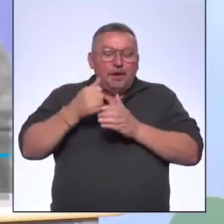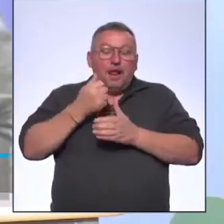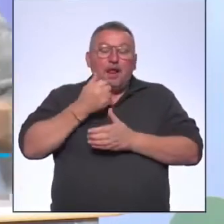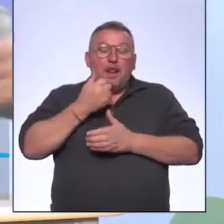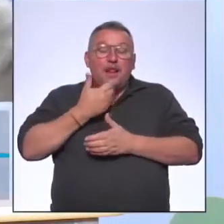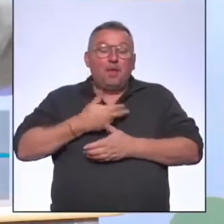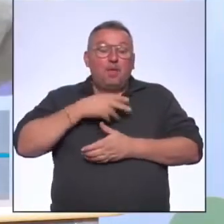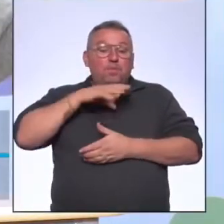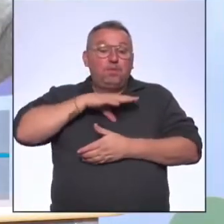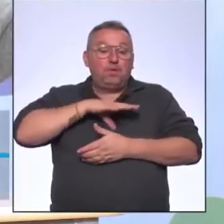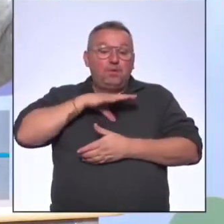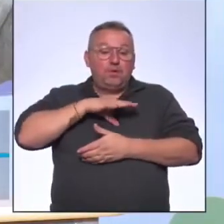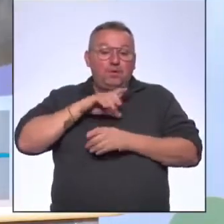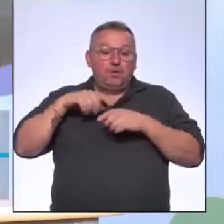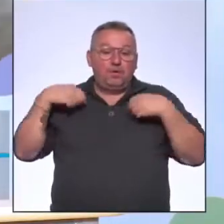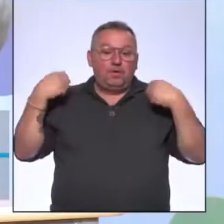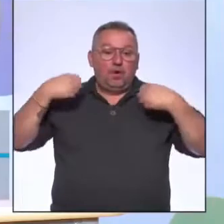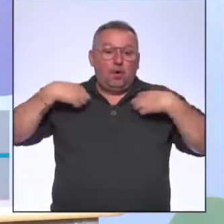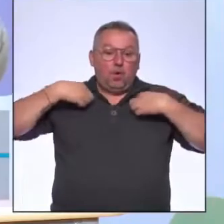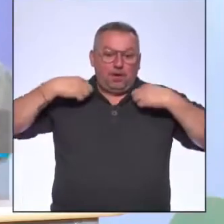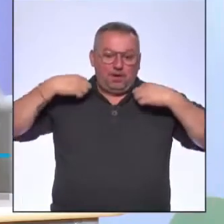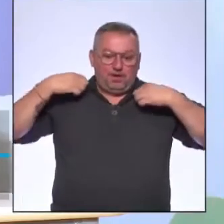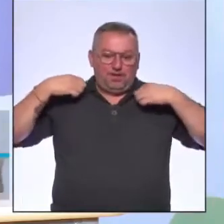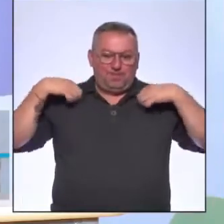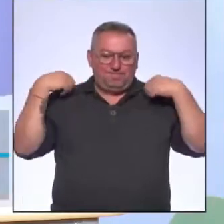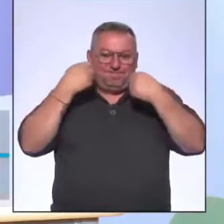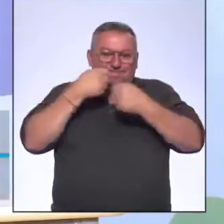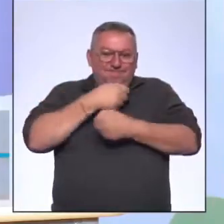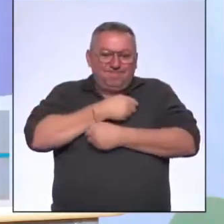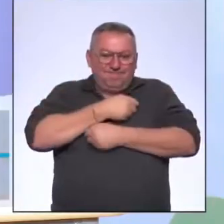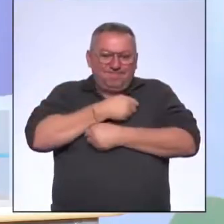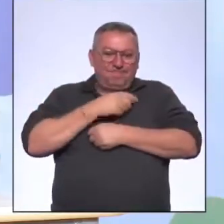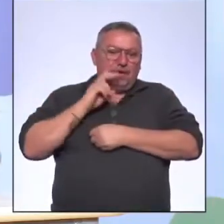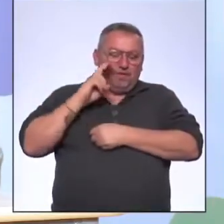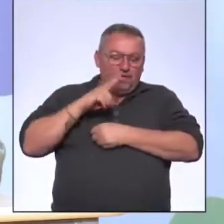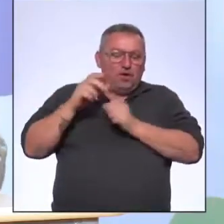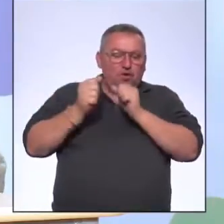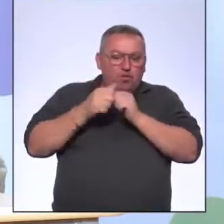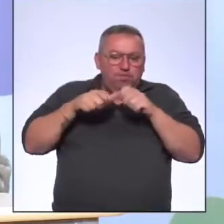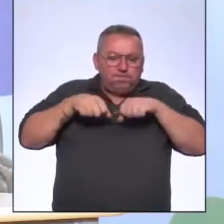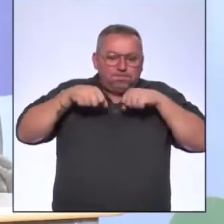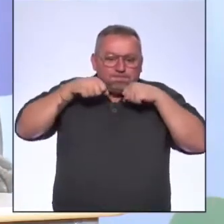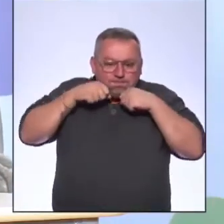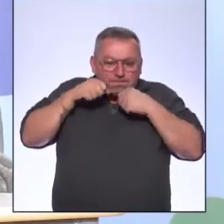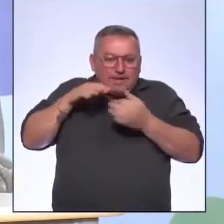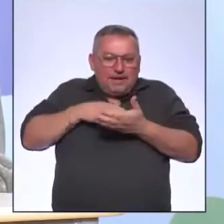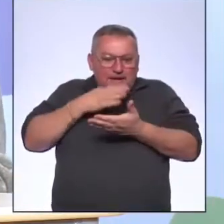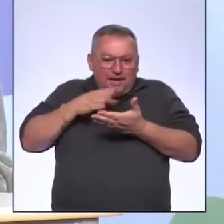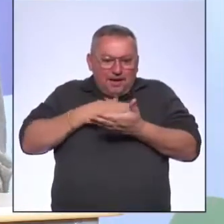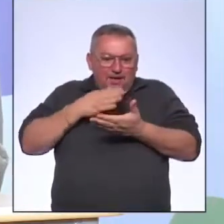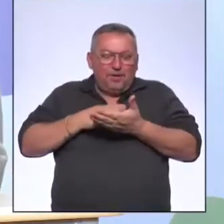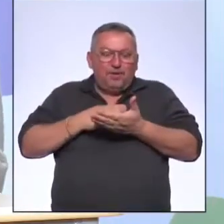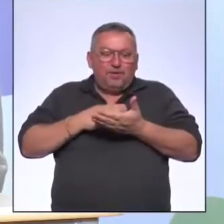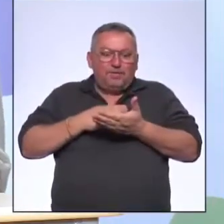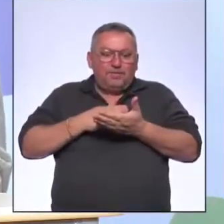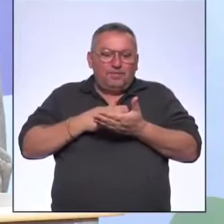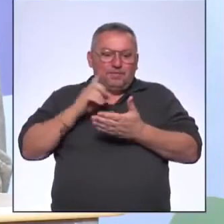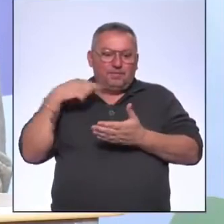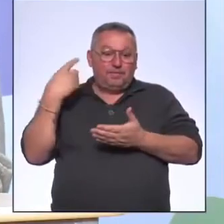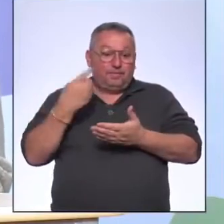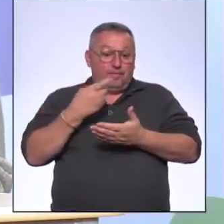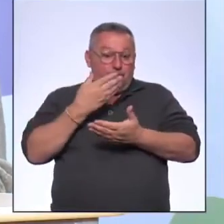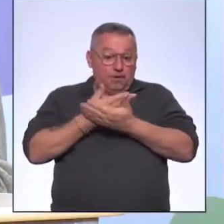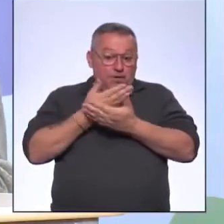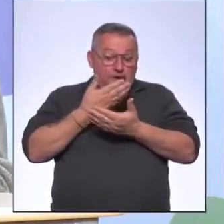portuguesa. Eu vim até com meu cobertor, olha aqui, ó. Mas acompanhem a aula aí com a cobertinha de vocês, caderno na mão, certo? A nossa aula de